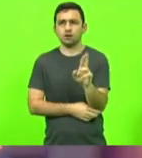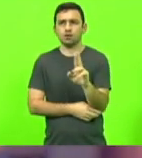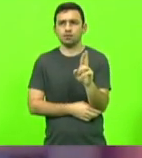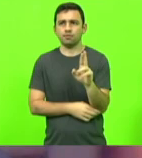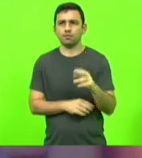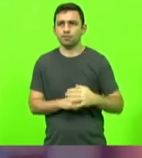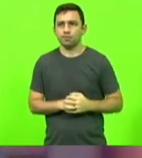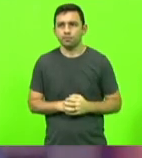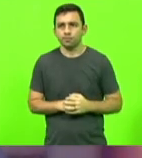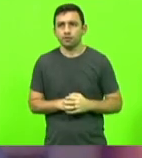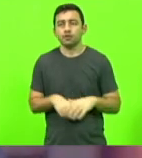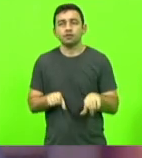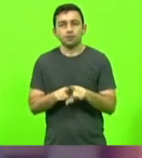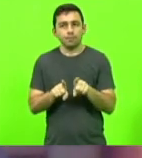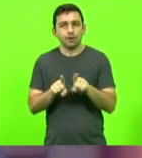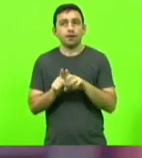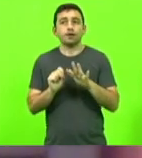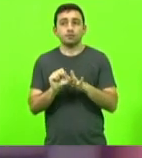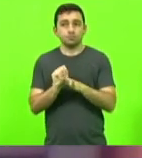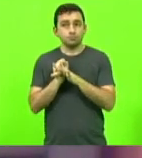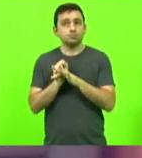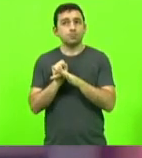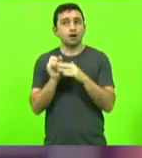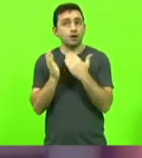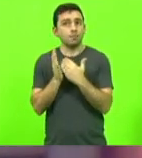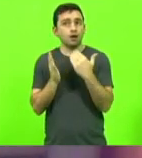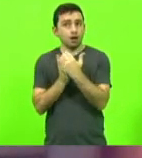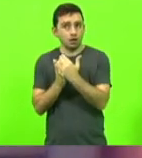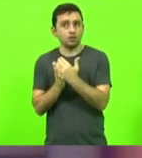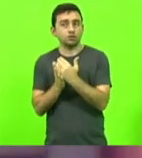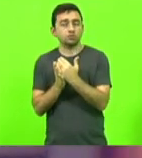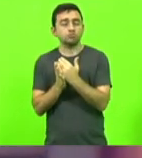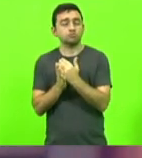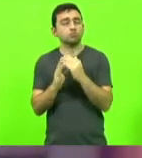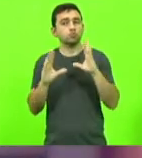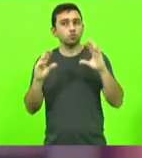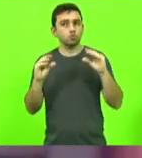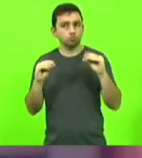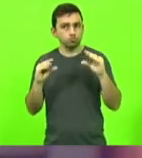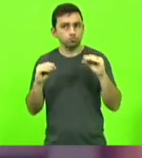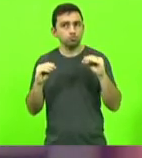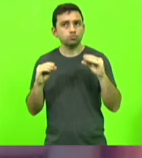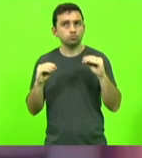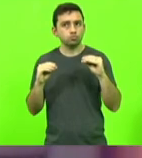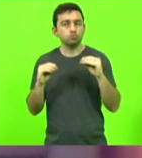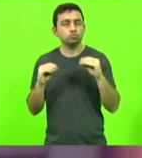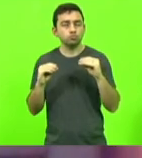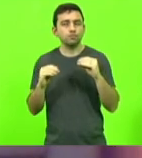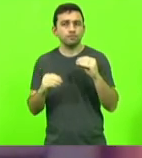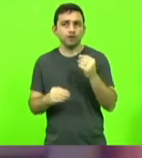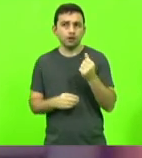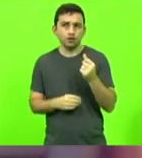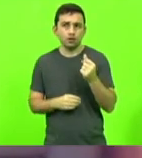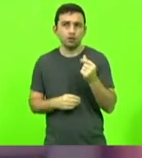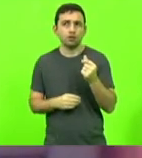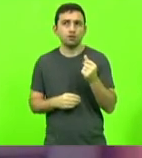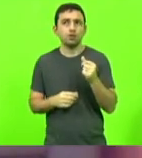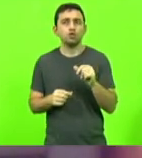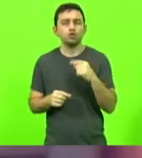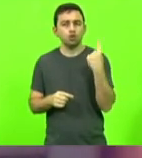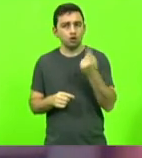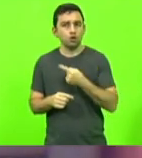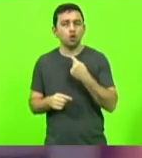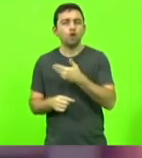se garanta adicional noturno, porque no governo do Colombo ainda nós tivemos